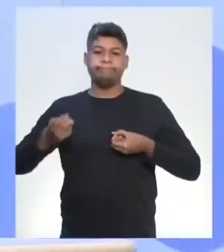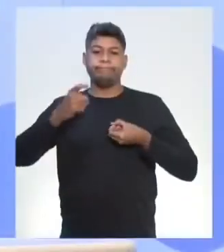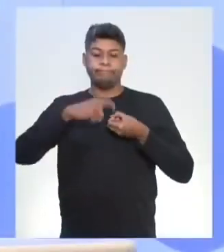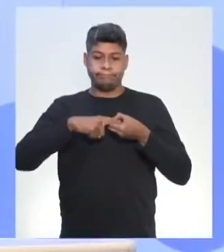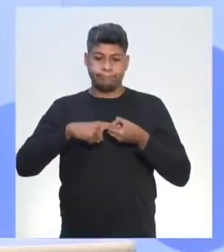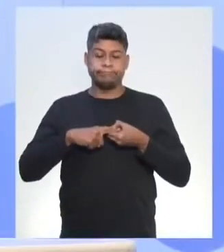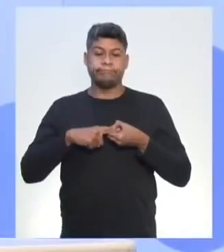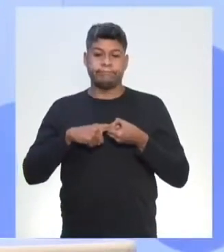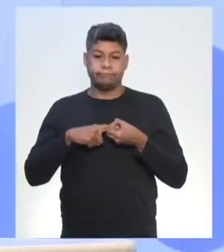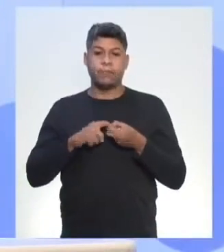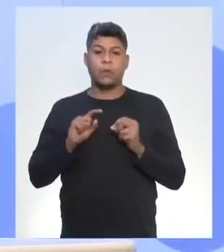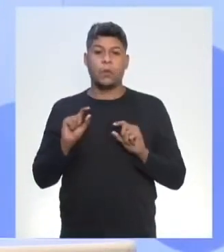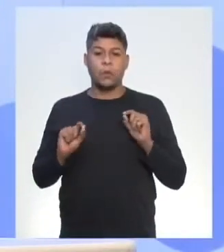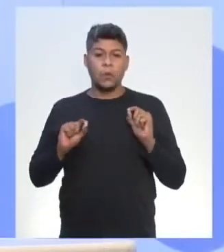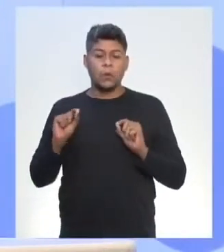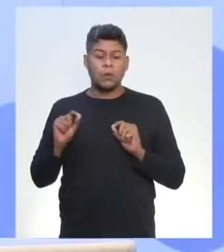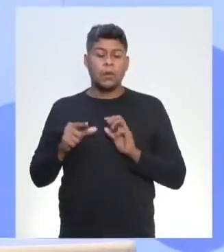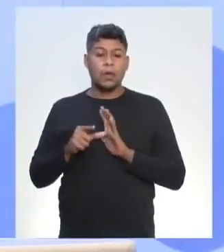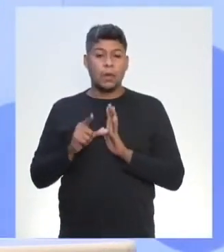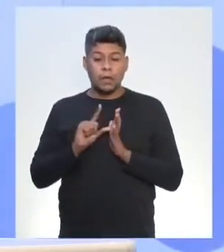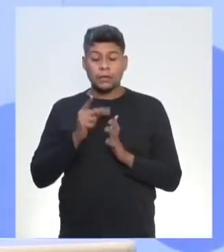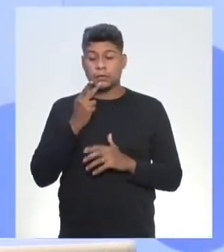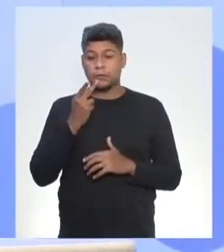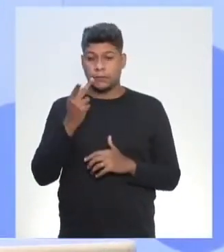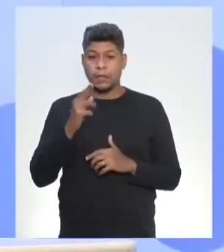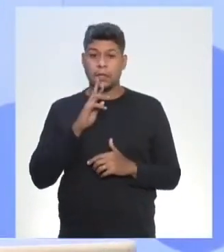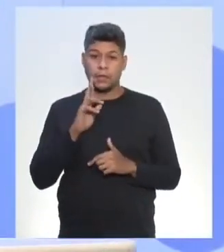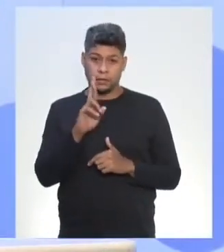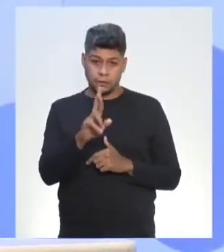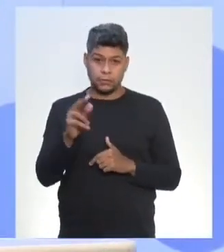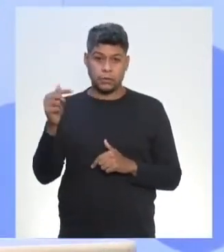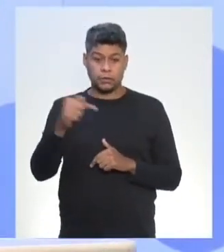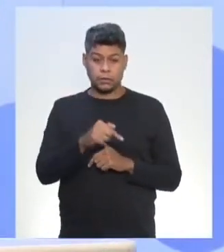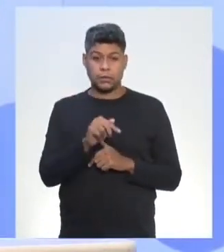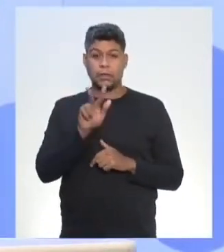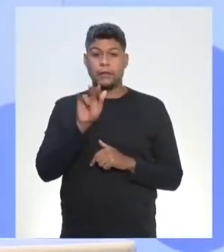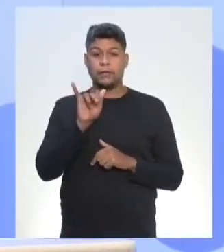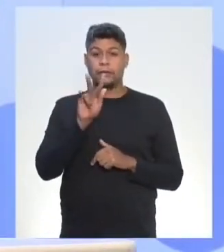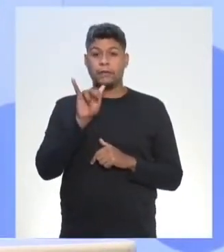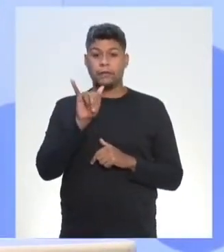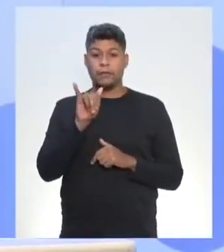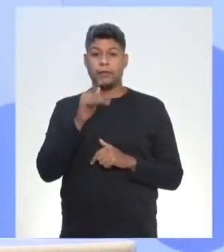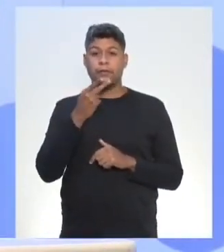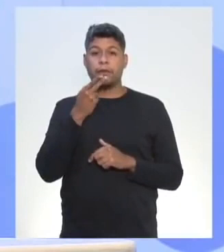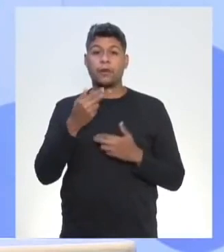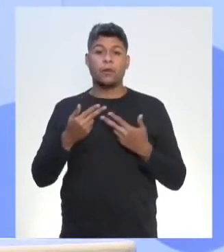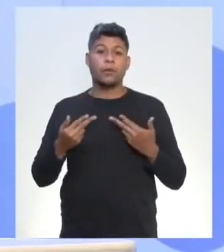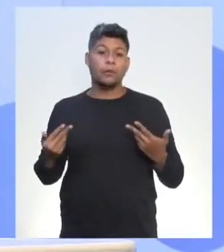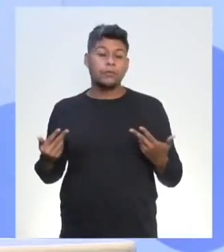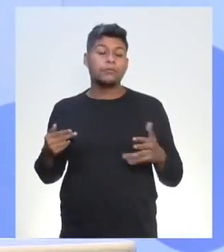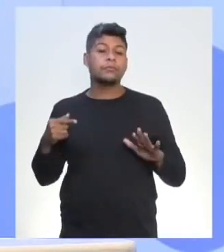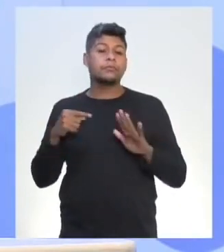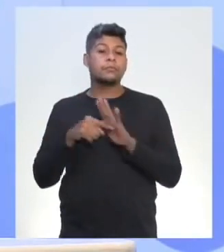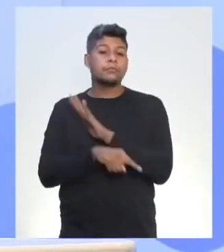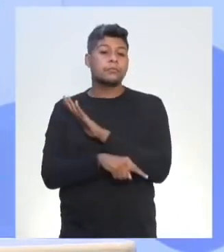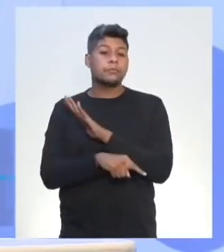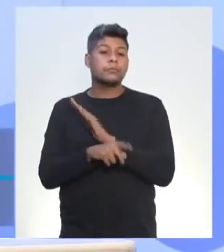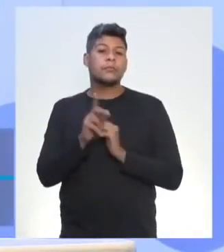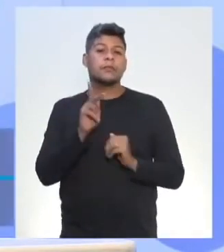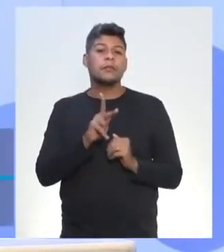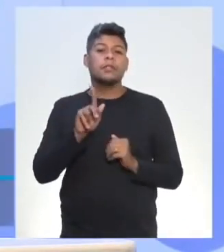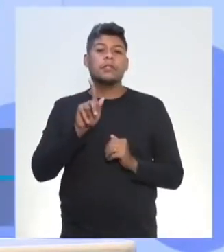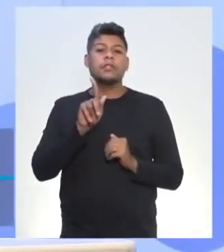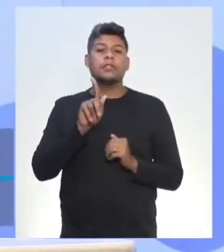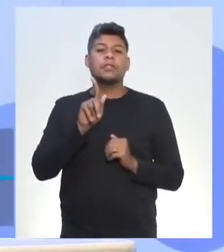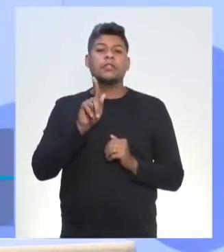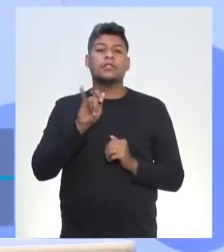retornamos aqui. Antes de comentar as respostas aqui, né, Vivi? Colocaram algumas coisas aqui, ó. Perguntaram, né, a professora